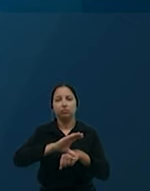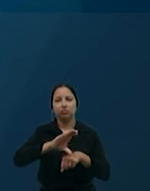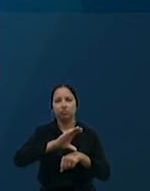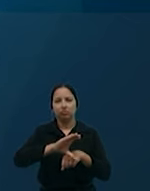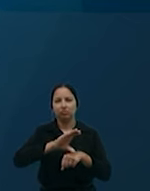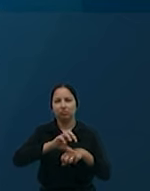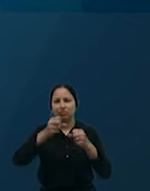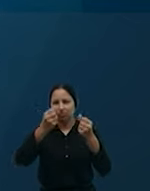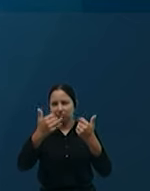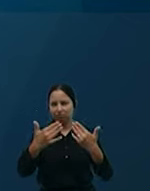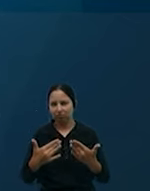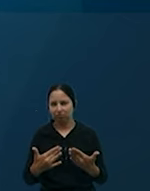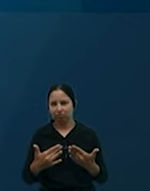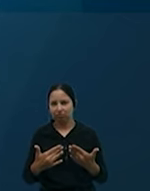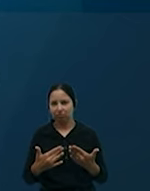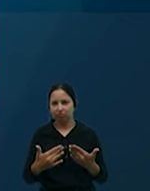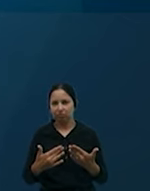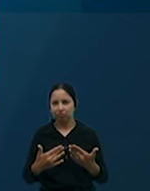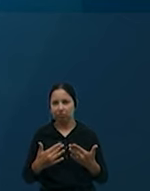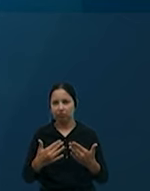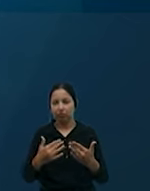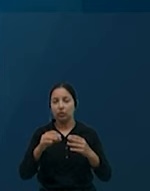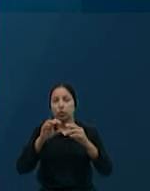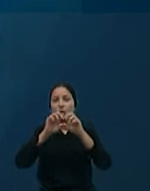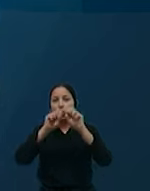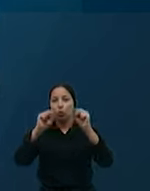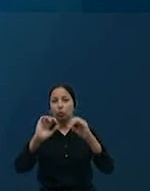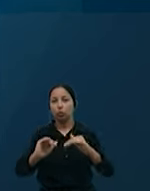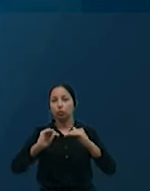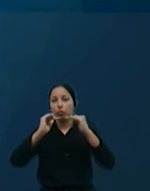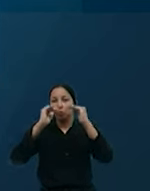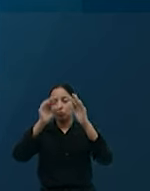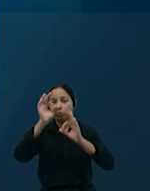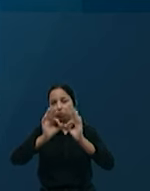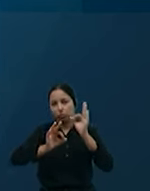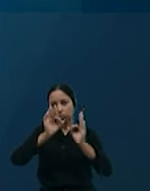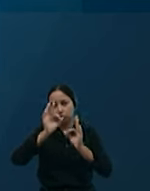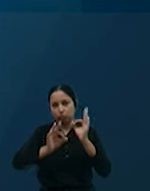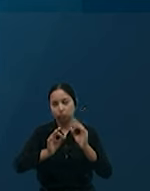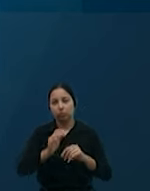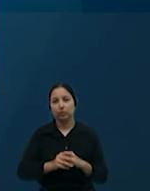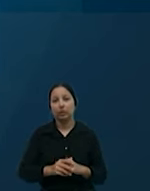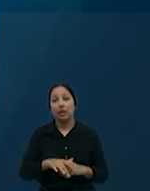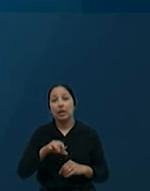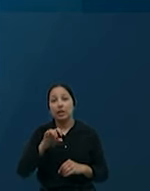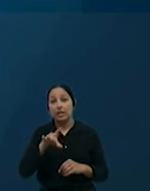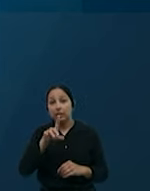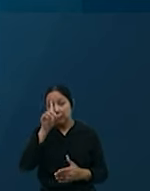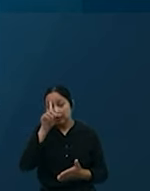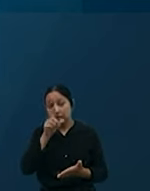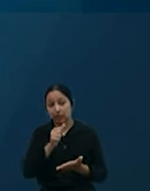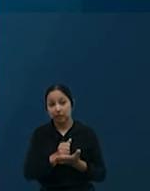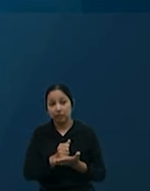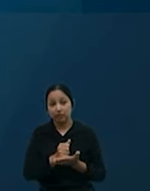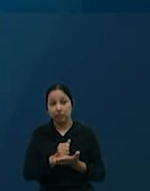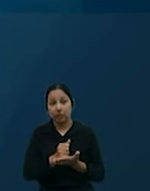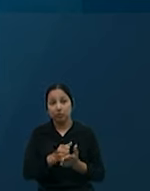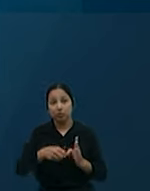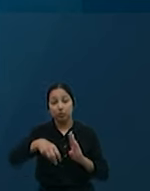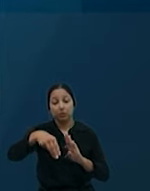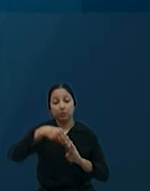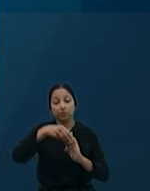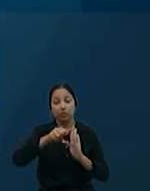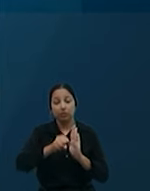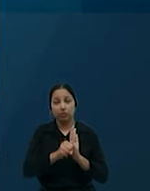a competência do Superior Tribunal de Justiça, prevê que, no caso de decisão denegatória de mandado de segurança em